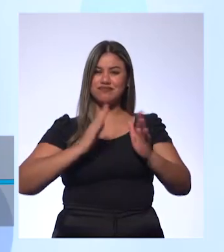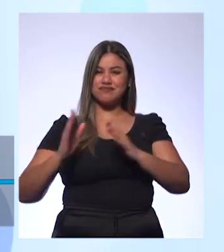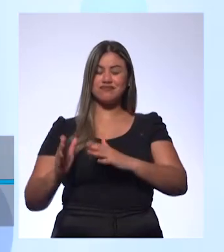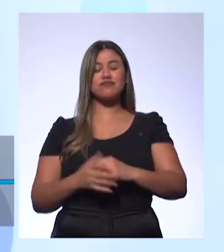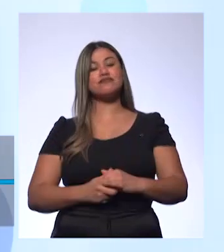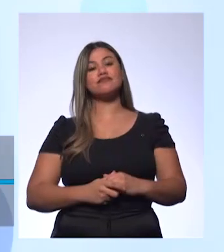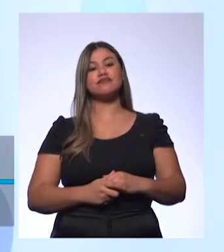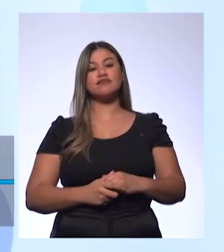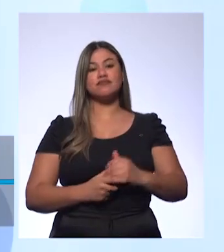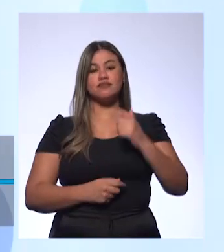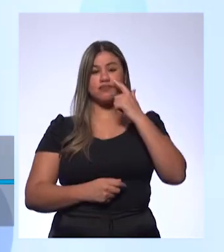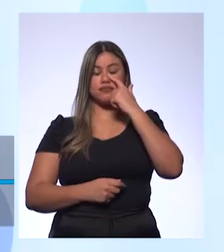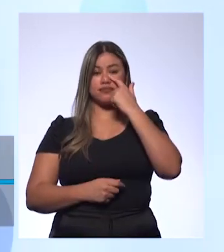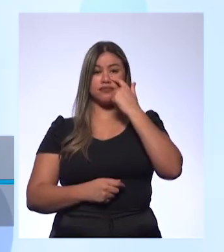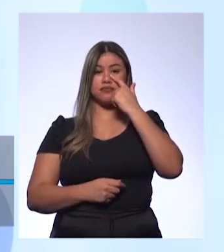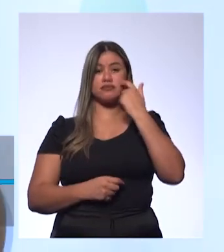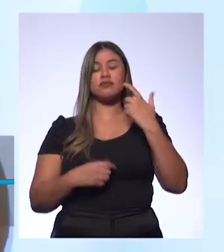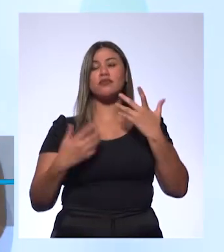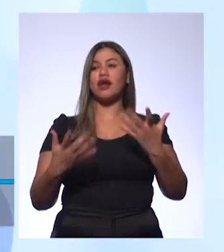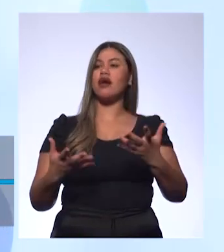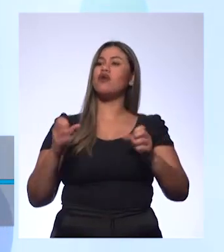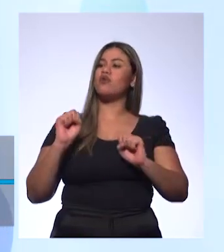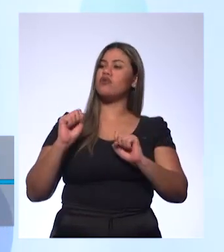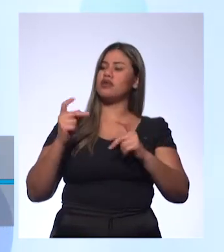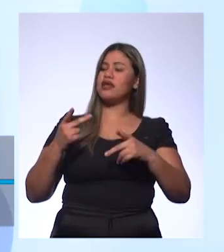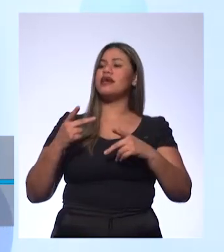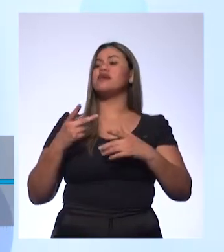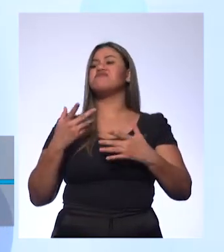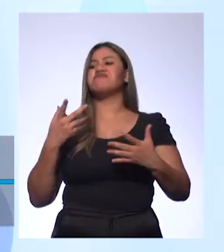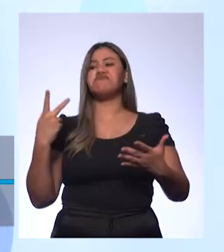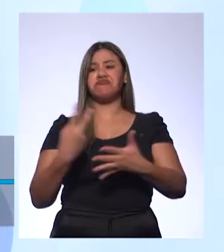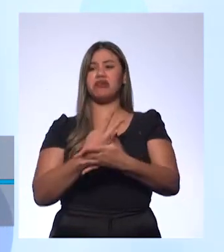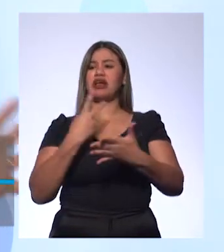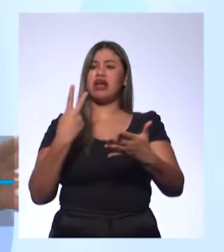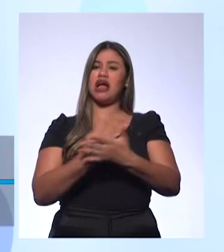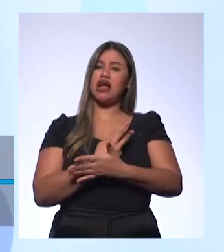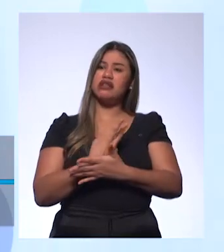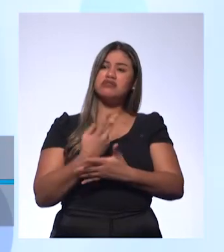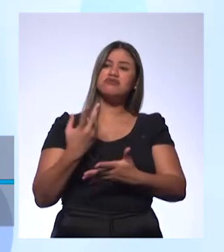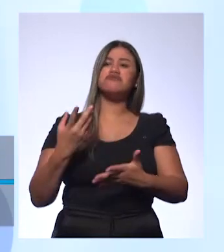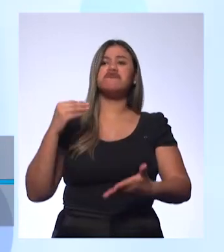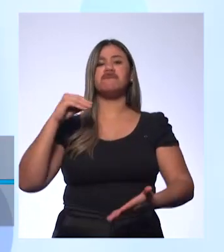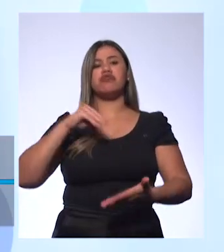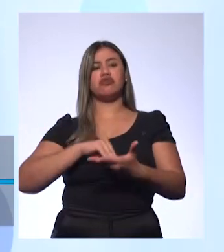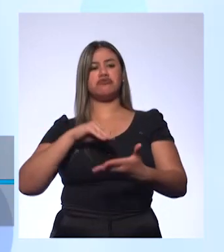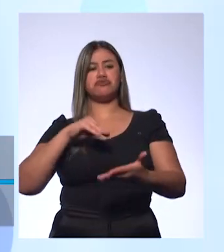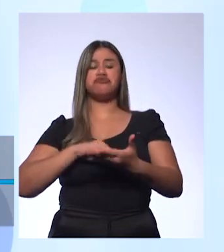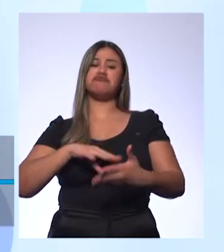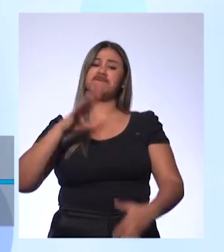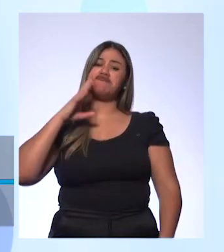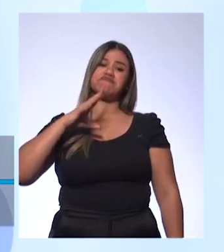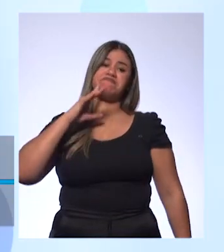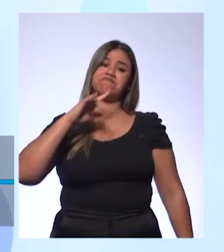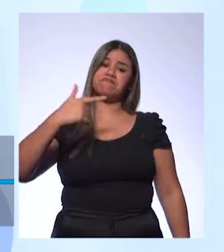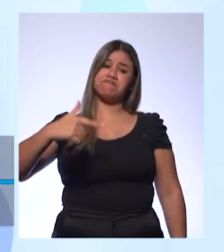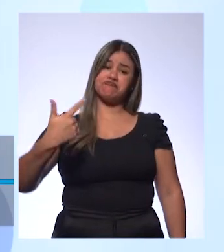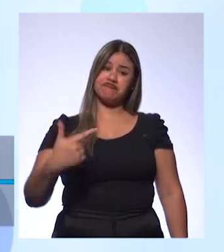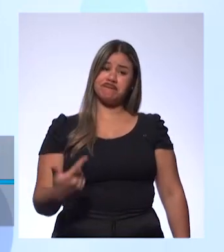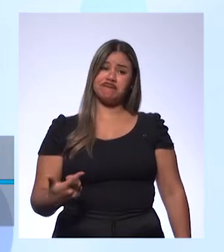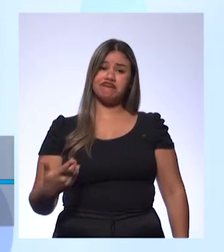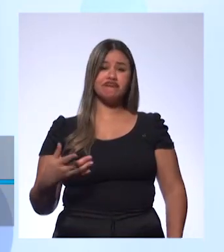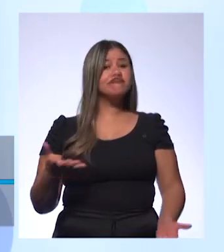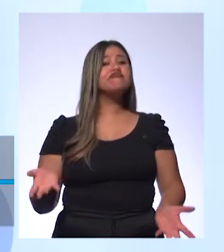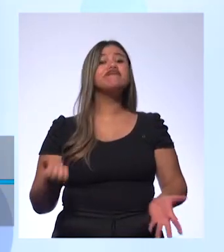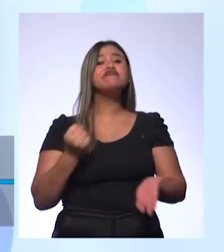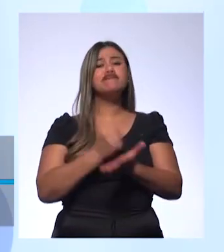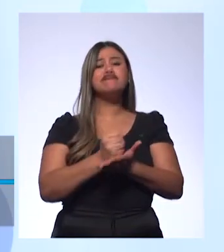diz para mim, tá, professora, foi lá, bati na trave, foi um gol contra, não foi legal. Fica por isso